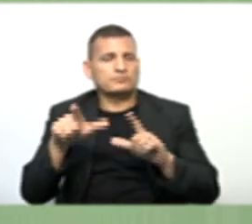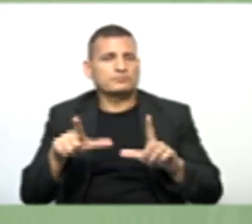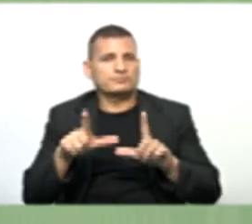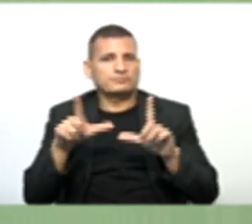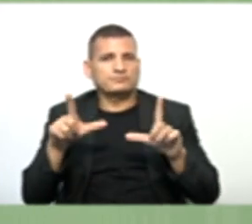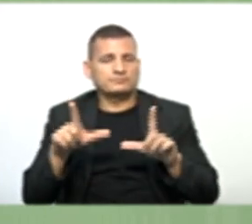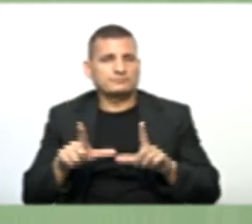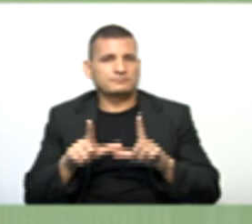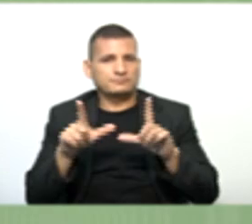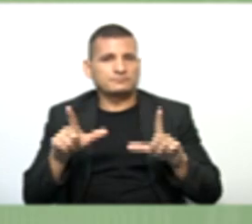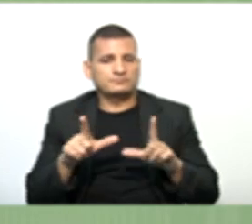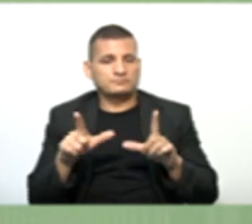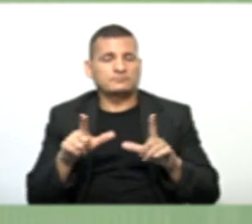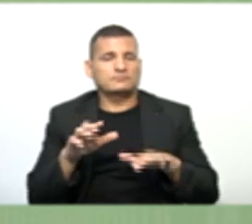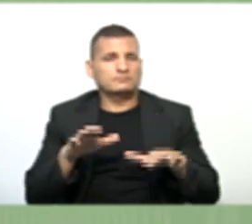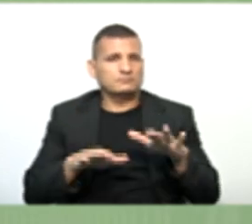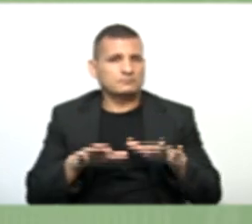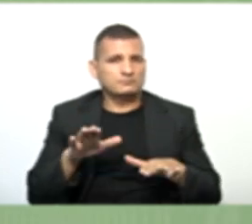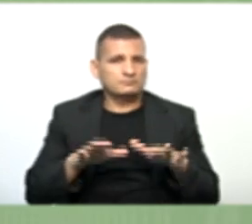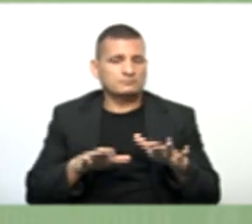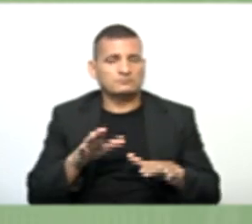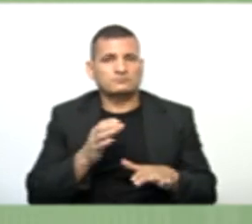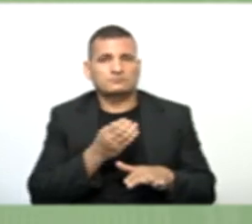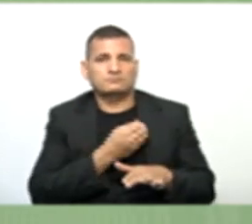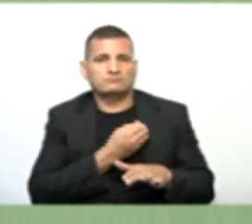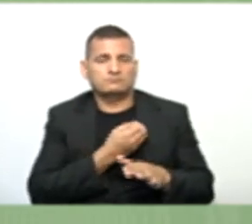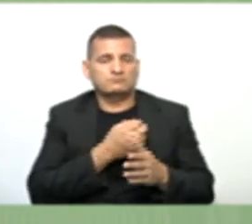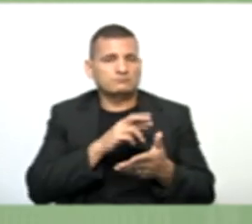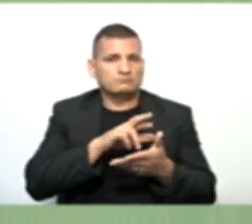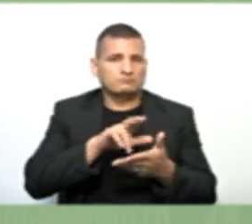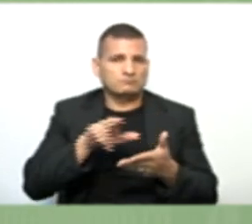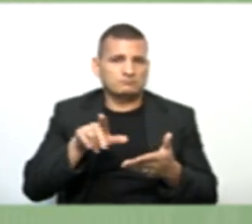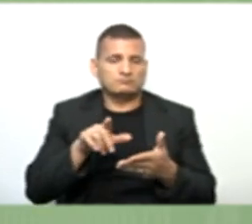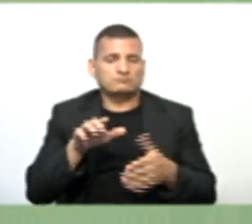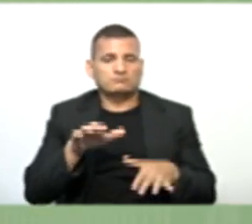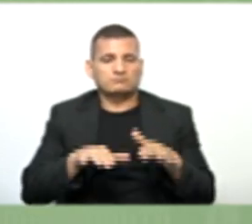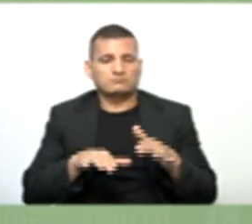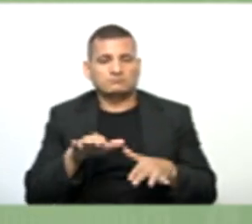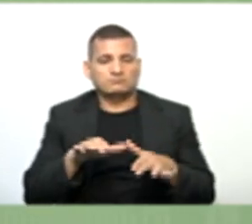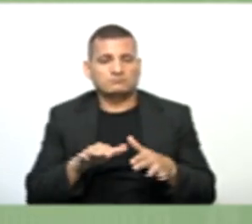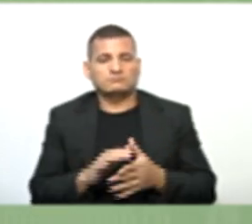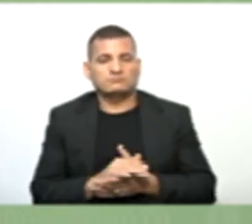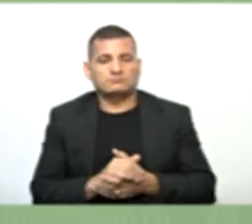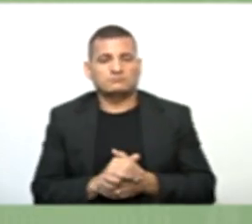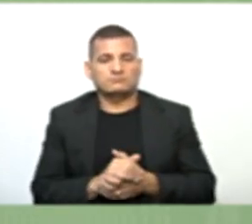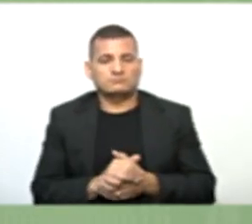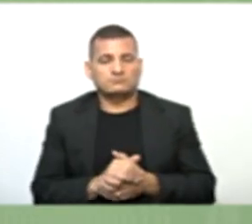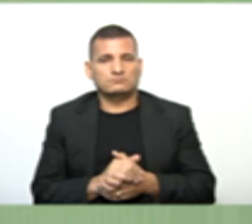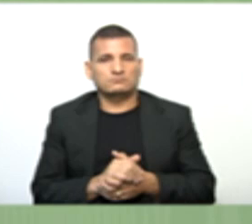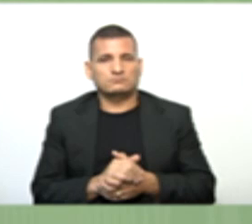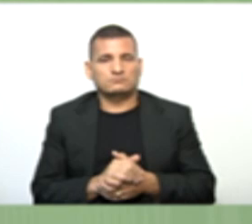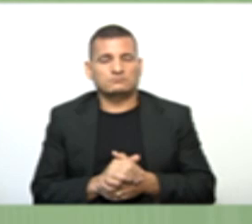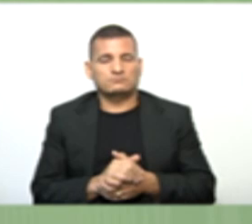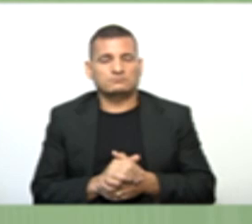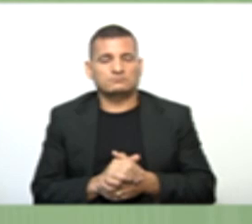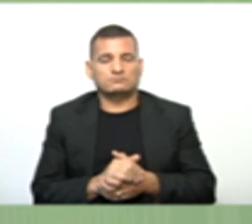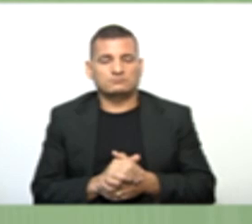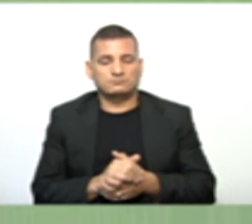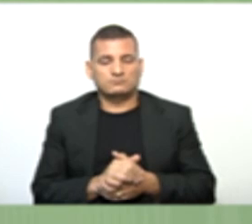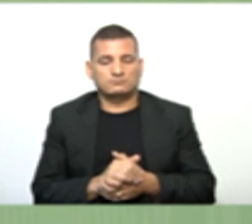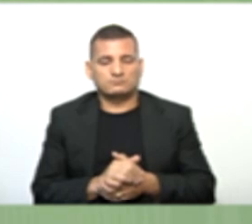Através de uma faixa de valores, né? De uma série numérica, né? Isso mais comumente, né? Não significa que tem que ser só dessa